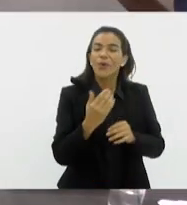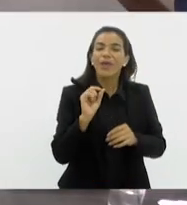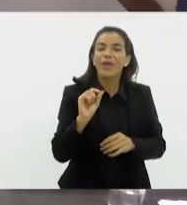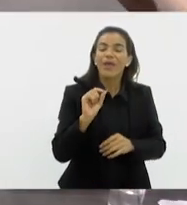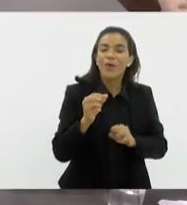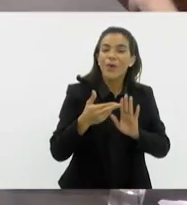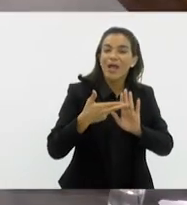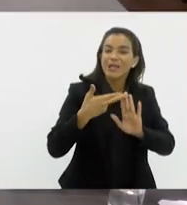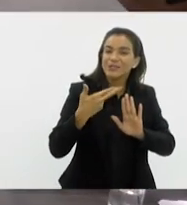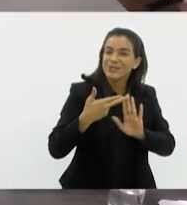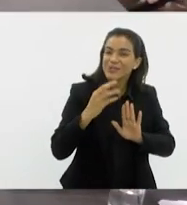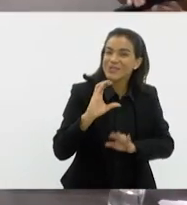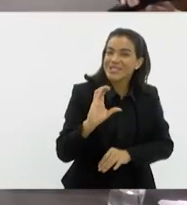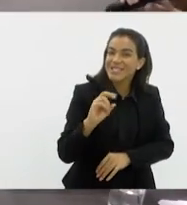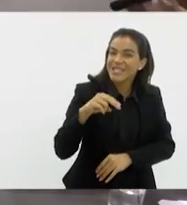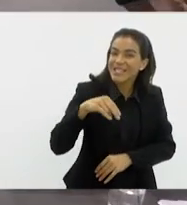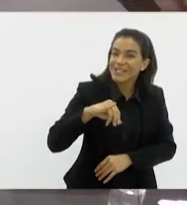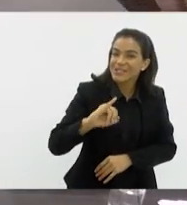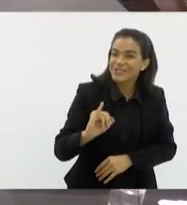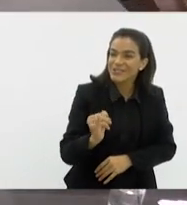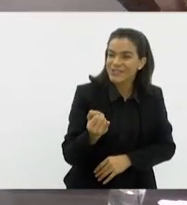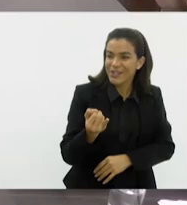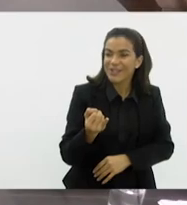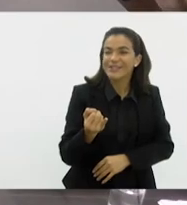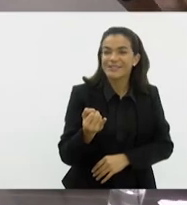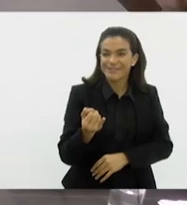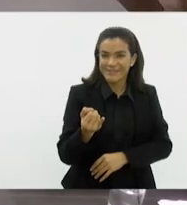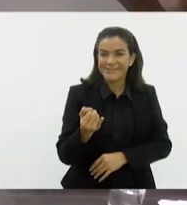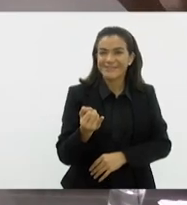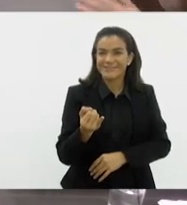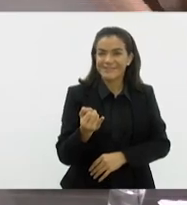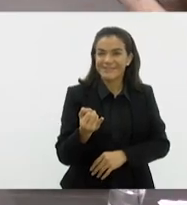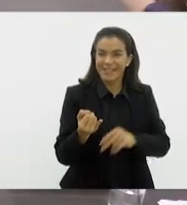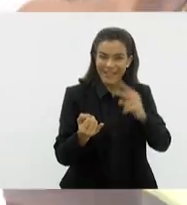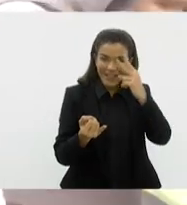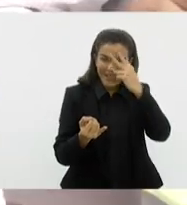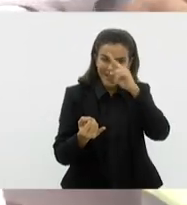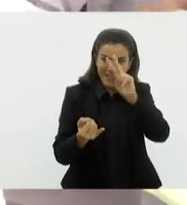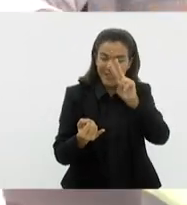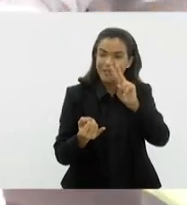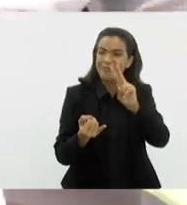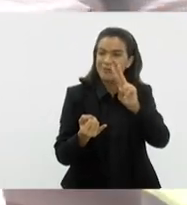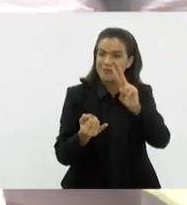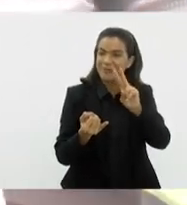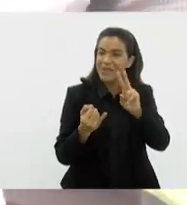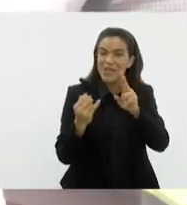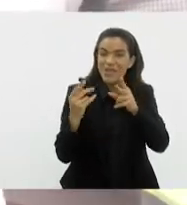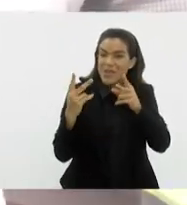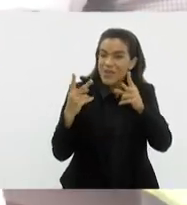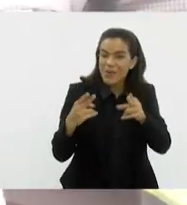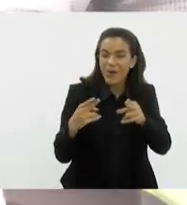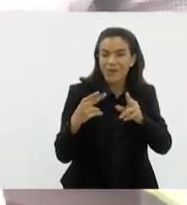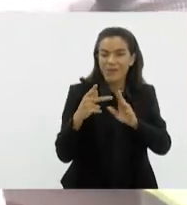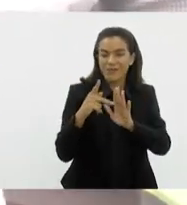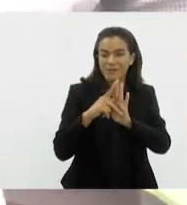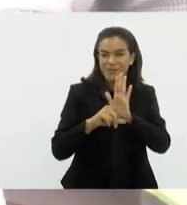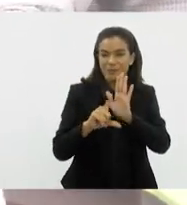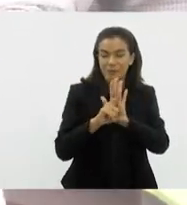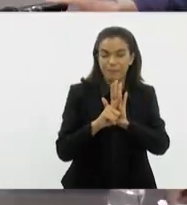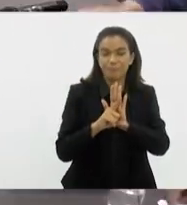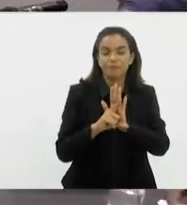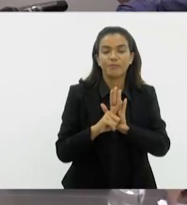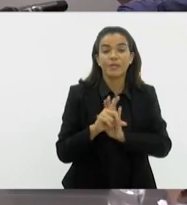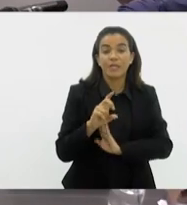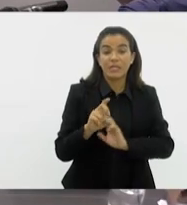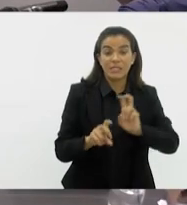do CNJ. É verdade. Naquele caso, era coincidente com o nosso projeto. Vou proclamar o resultado.